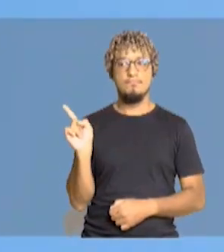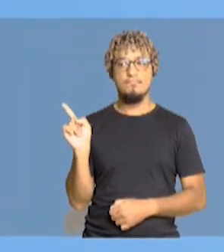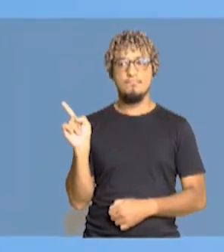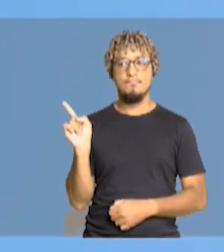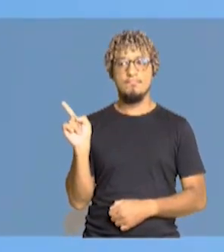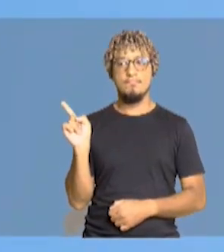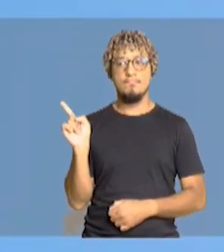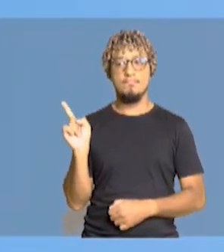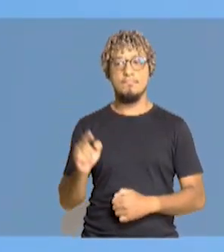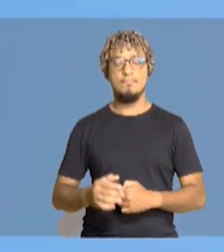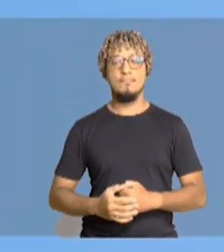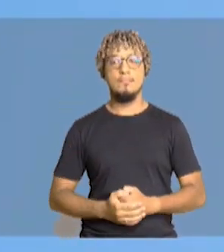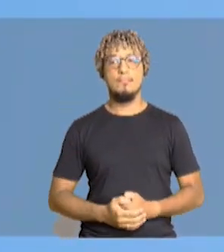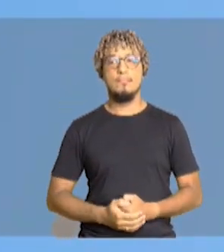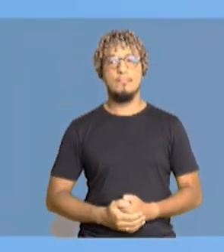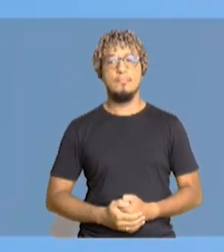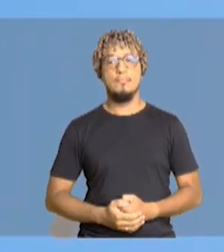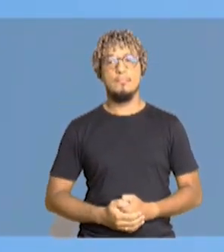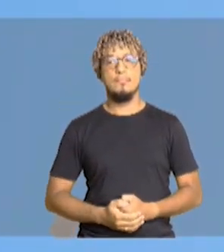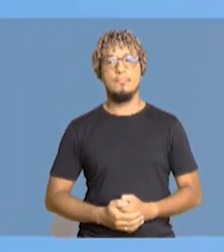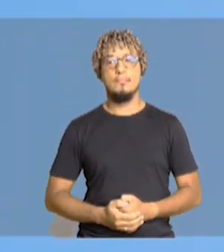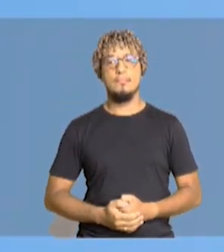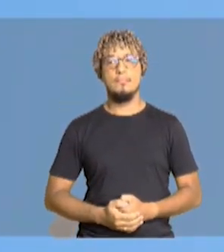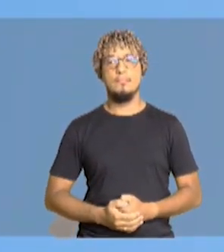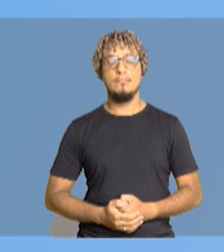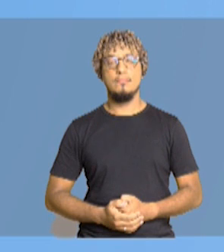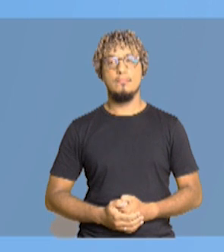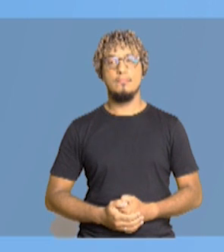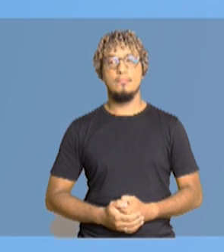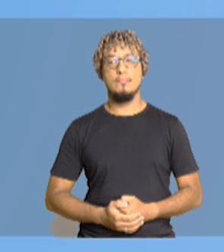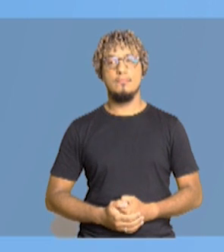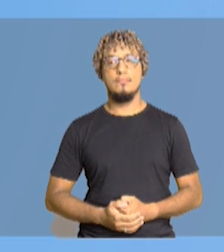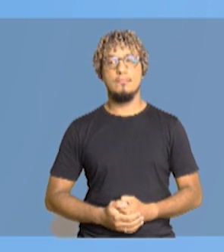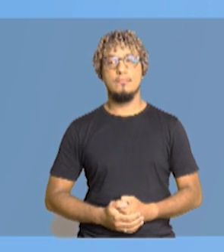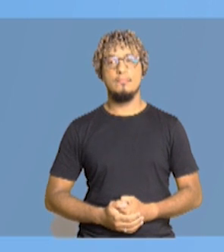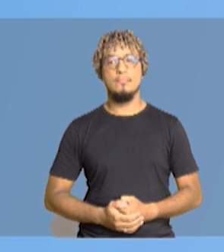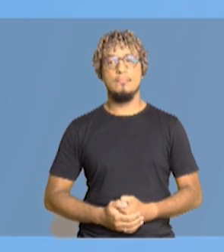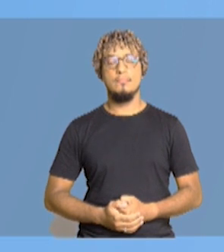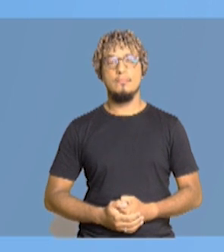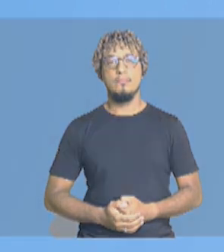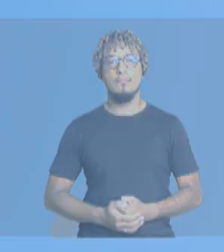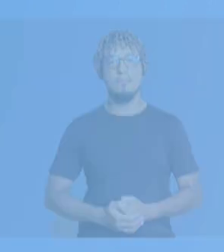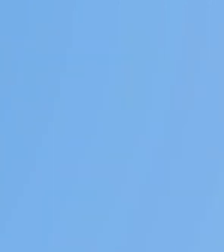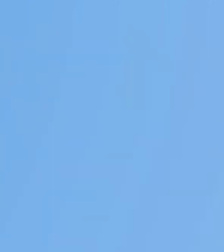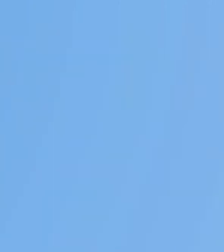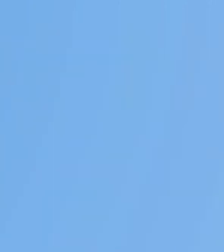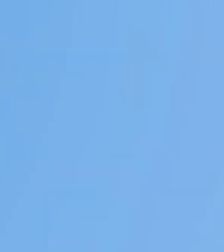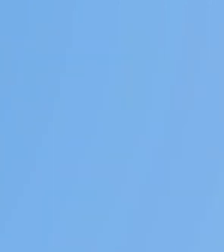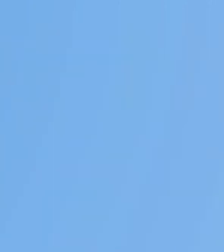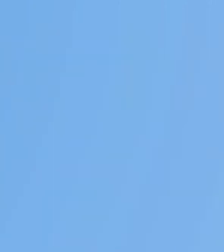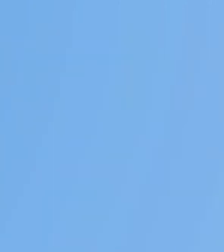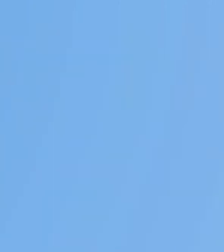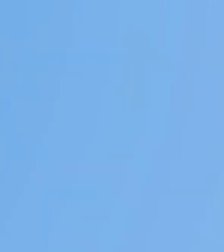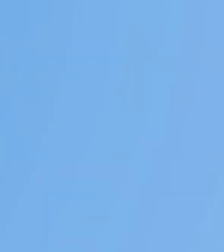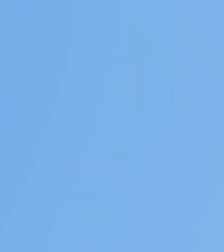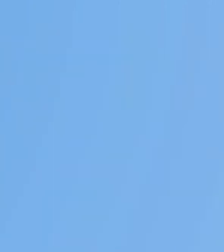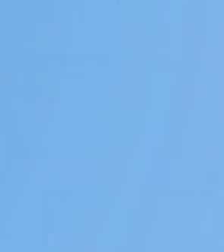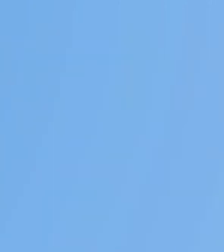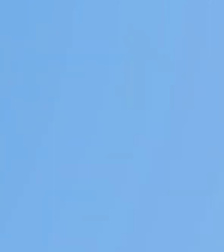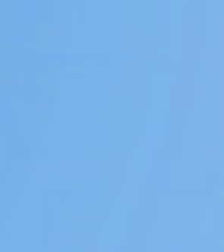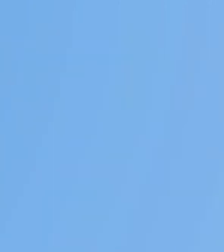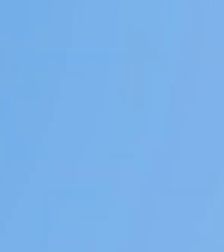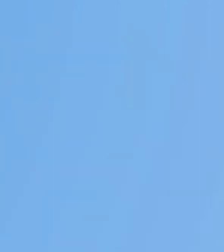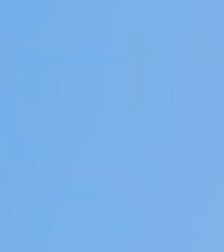deve estar com o certificado de registro e licenciamento do veículo 2022 carteira de motorista ou RG